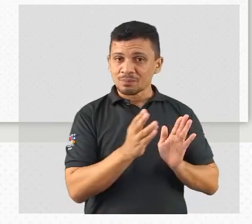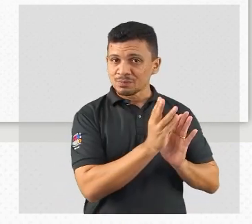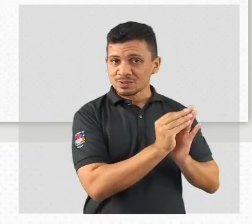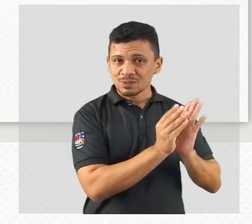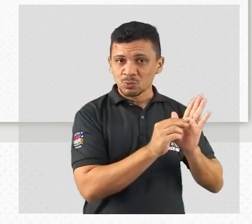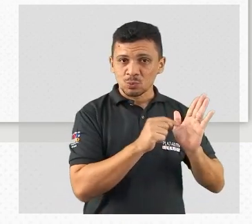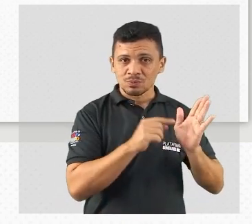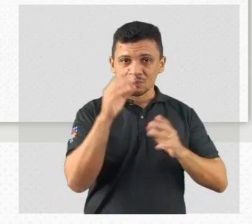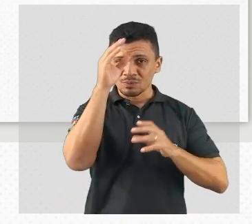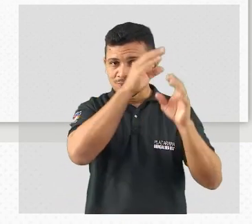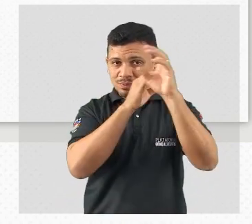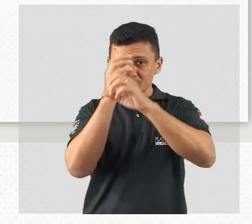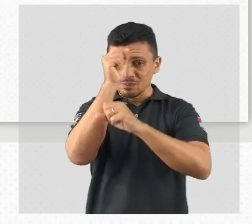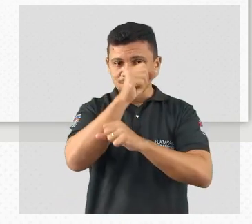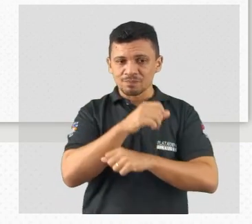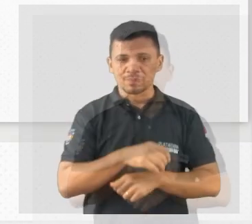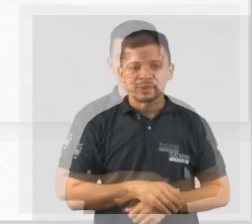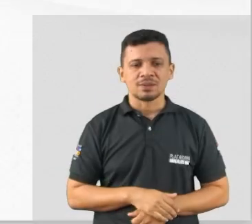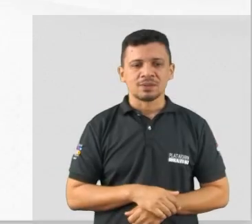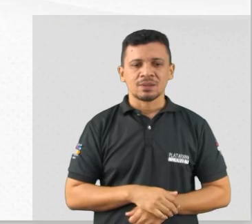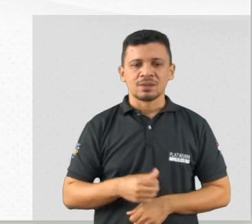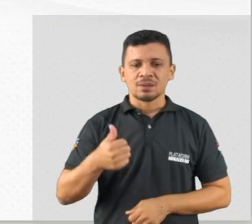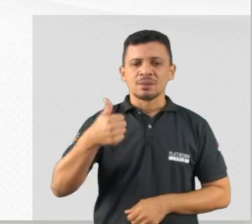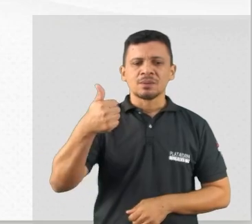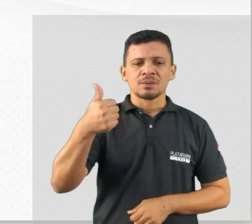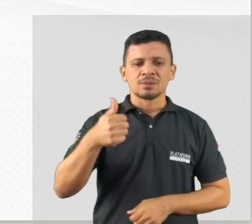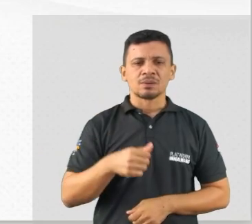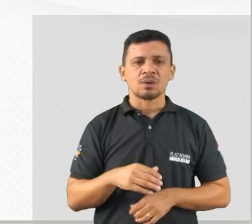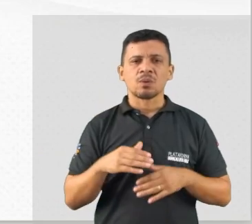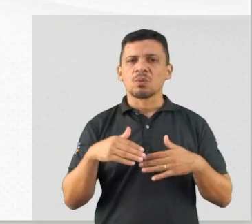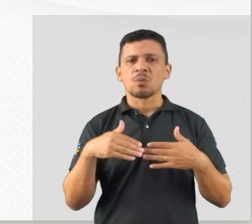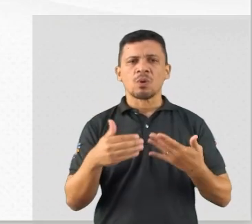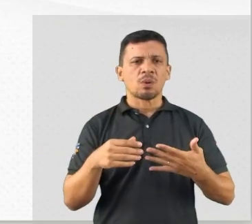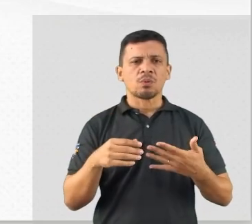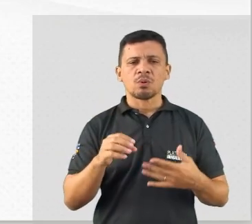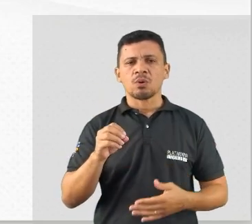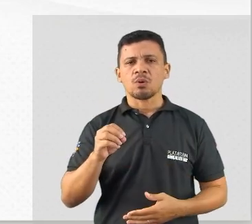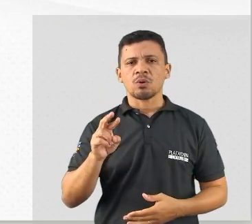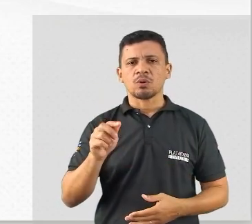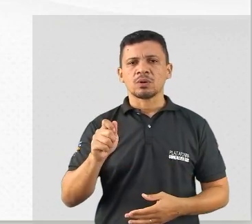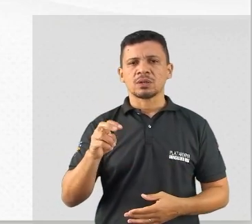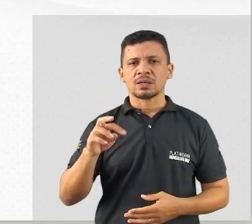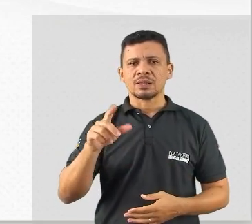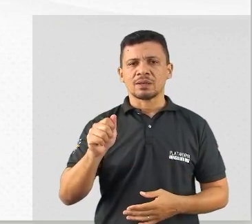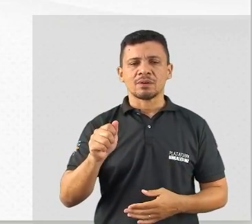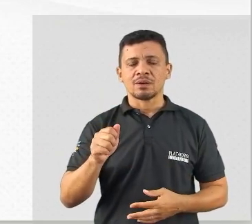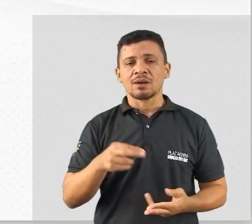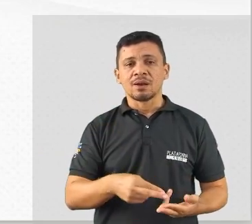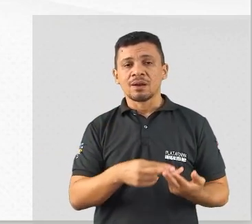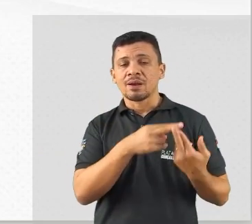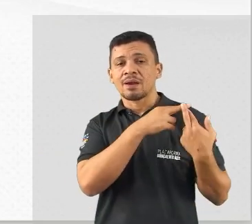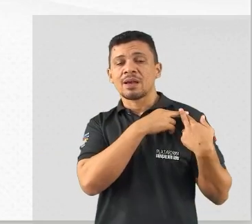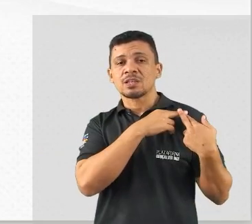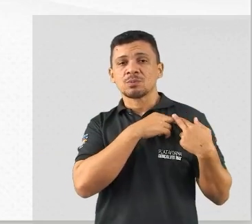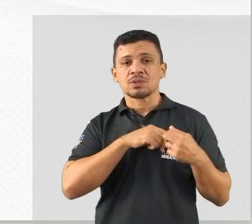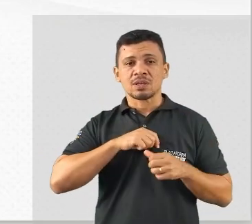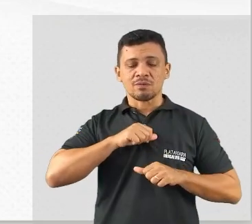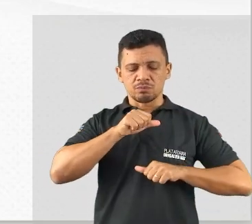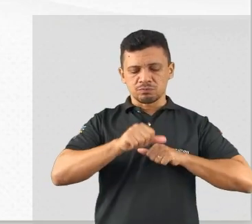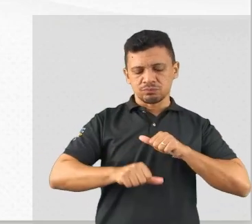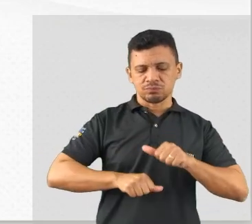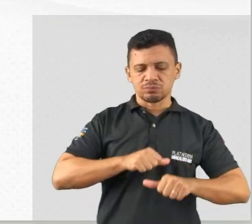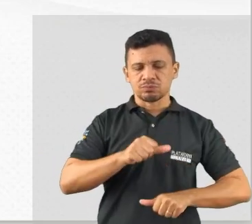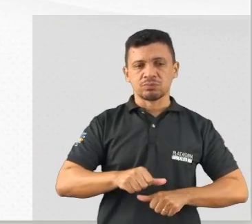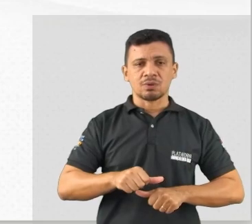Então, a primeira questão, vamos lá. Qual organela atua na digestão intracelular, pessoal? Qual foi a organela que a